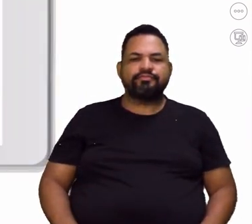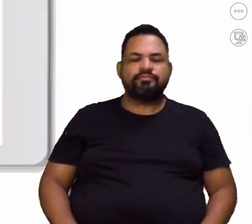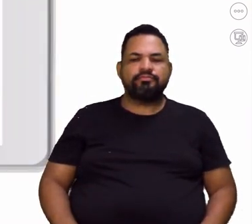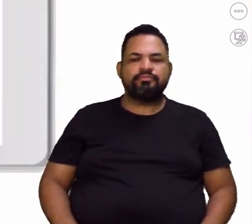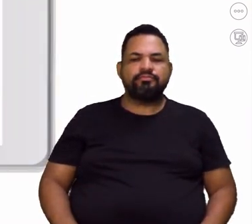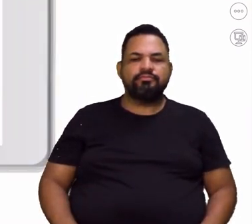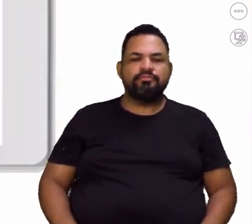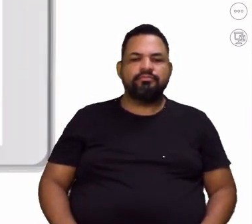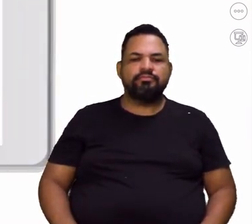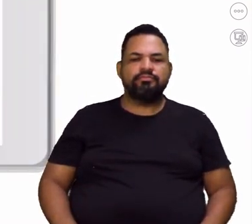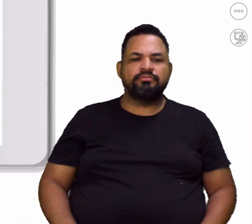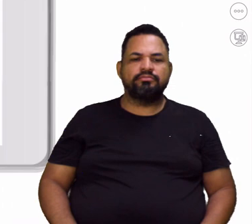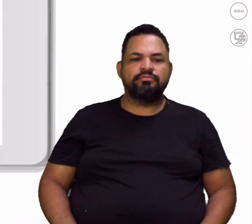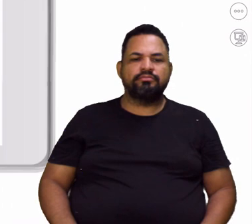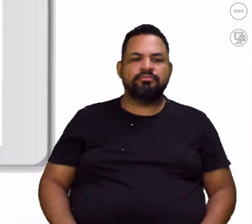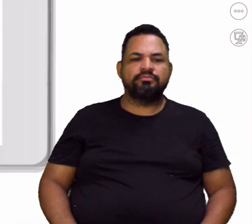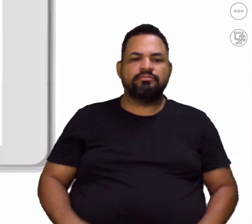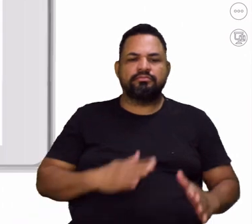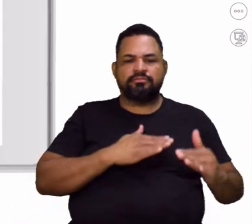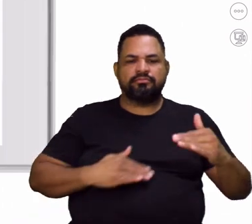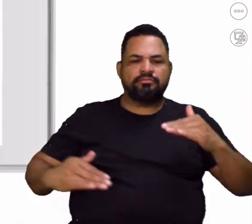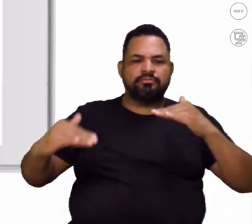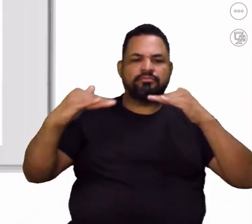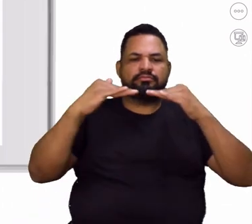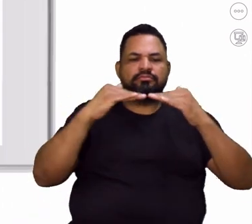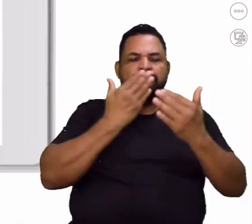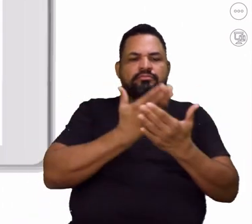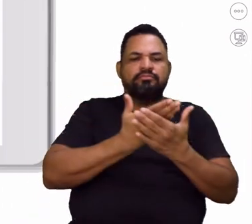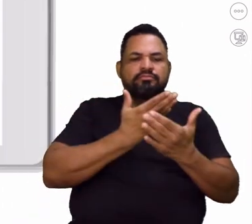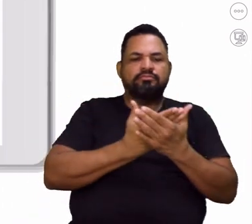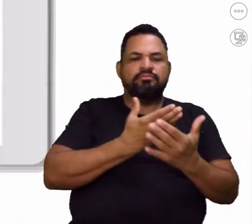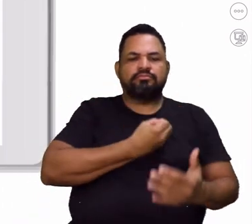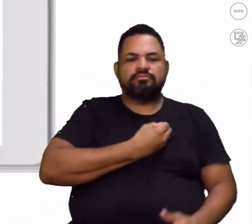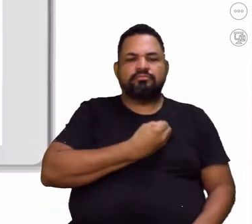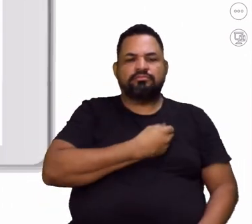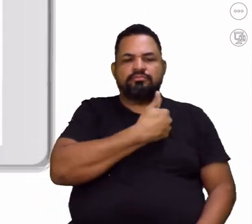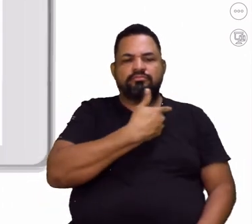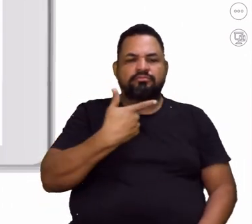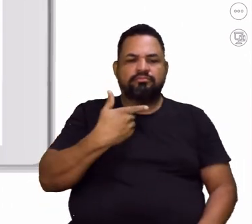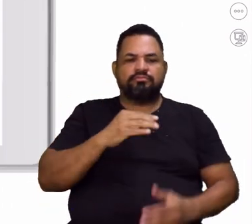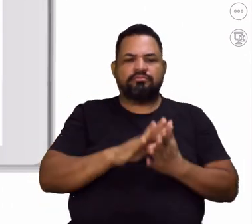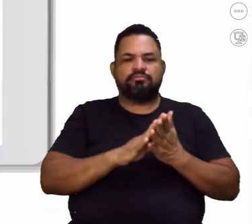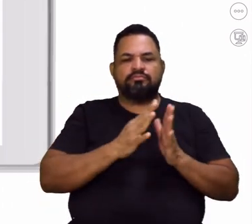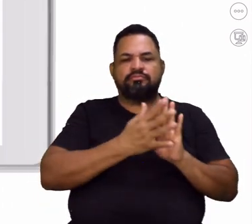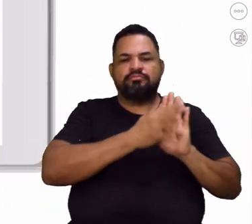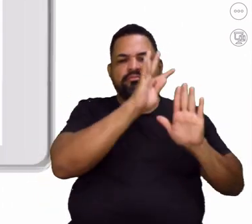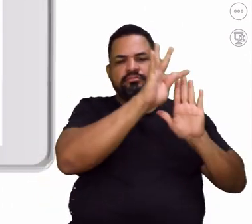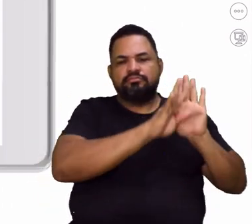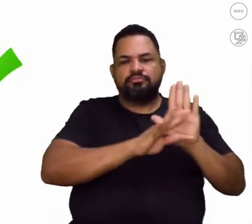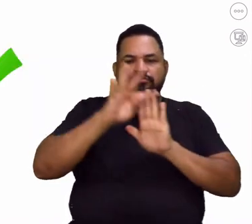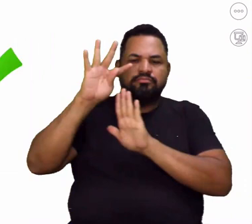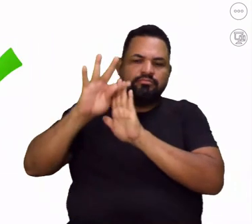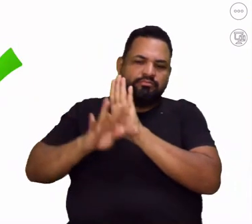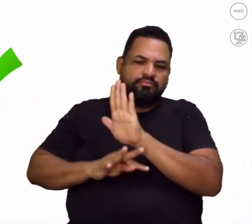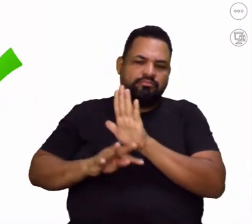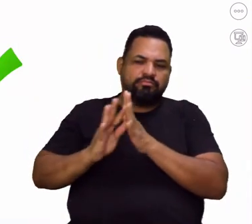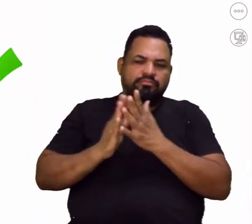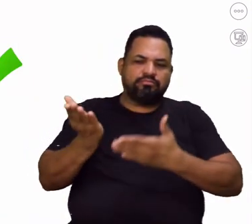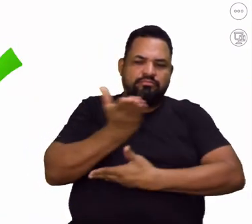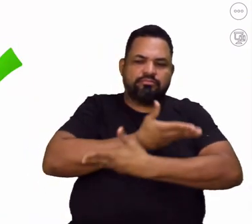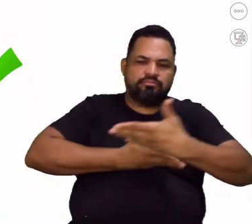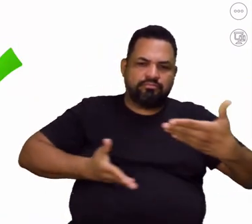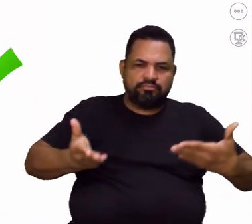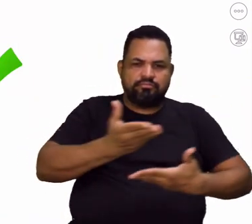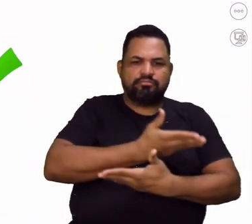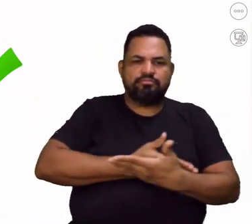para a questão do nivelamento ainda, aula 12, intertextualidade, paráfrase e paródia.